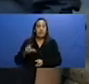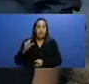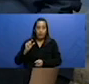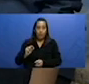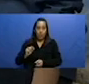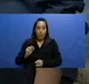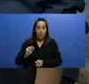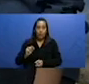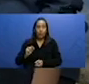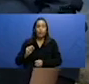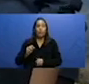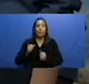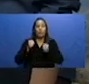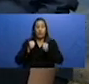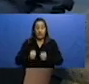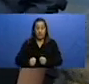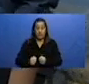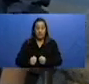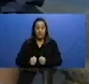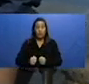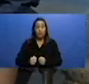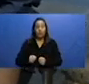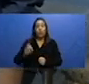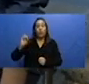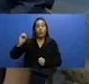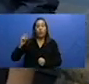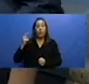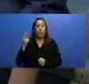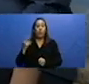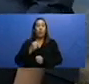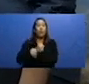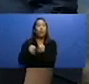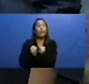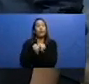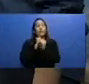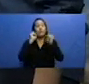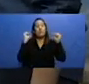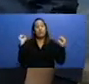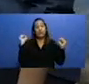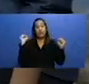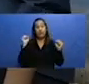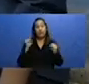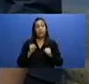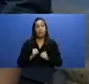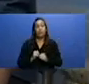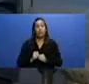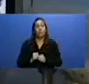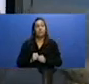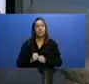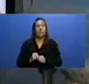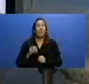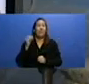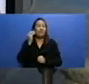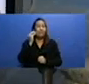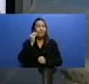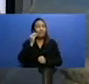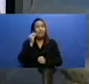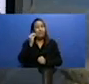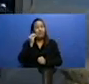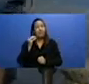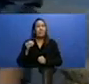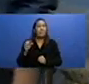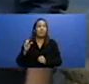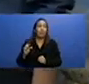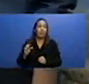pouco provável, nós vamos responder assim: pouco provável, muito provável, impossível,